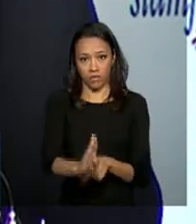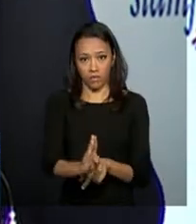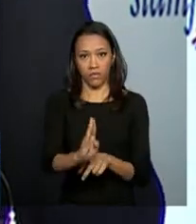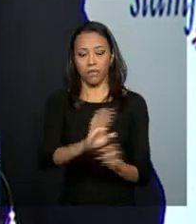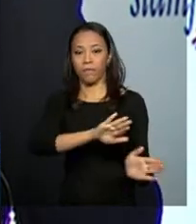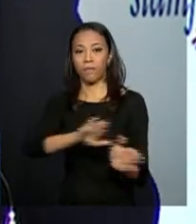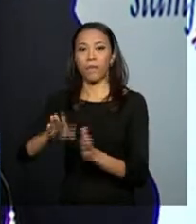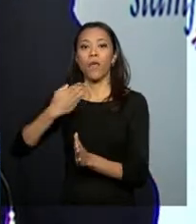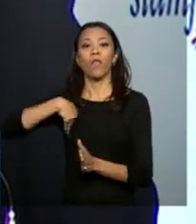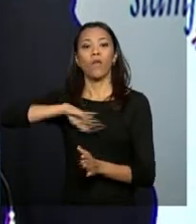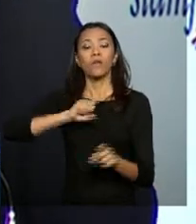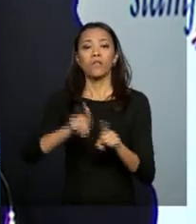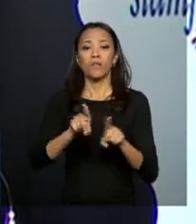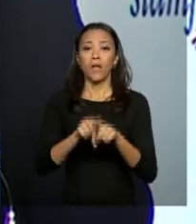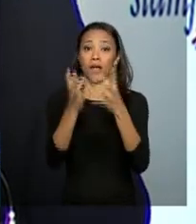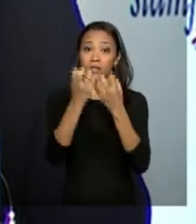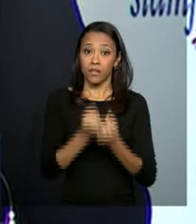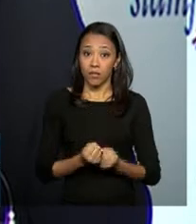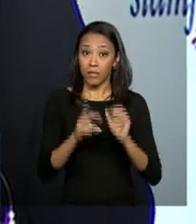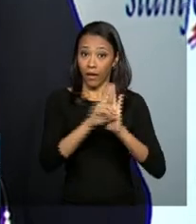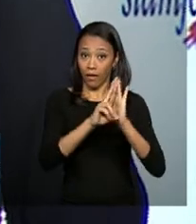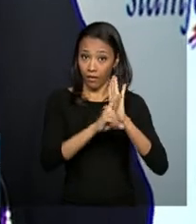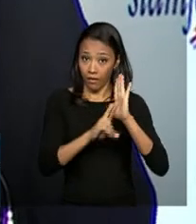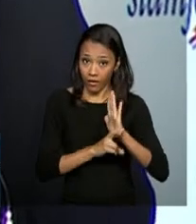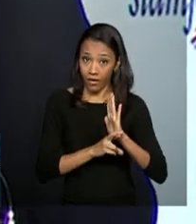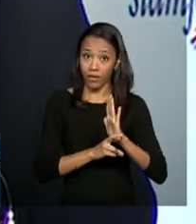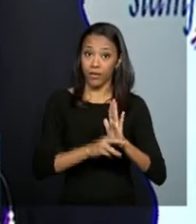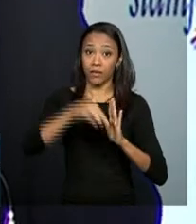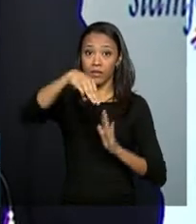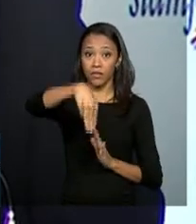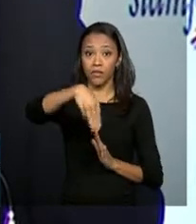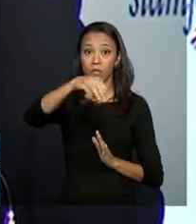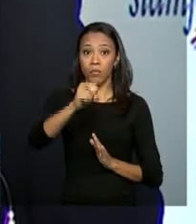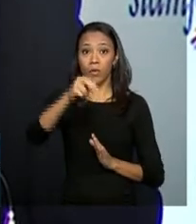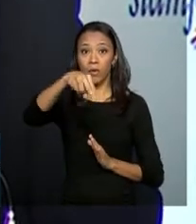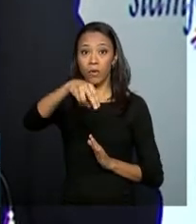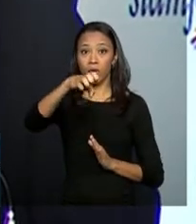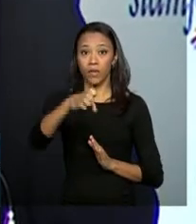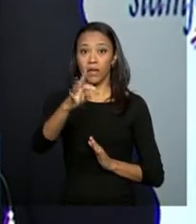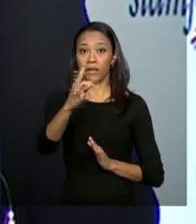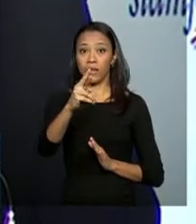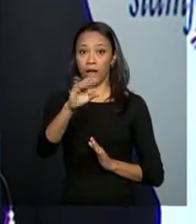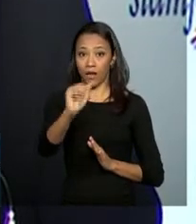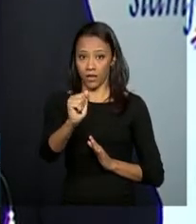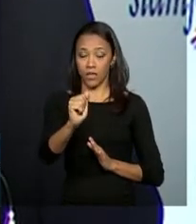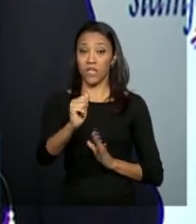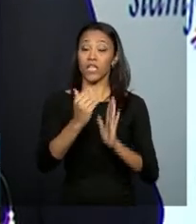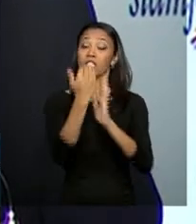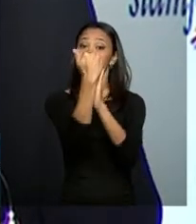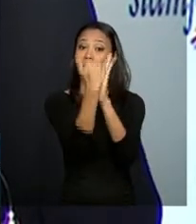adotamos também medidas tributárias. Nós desoneramos o IPI sobre material de construção.